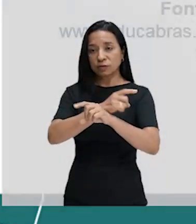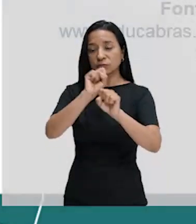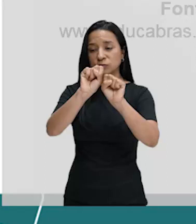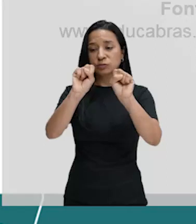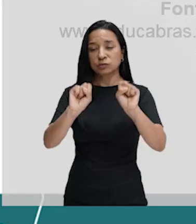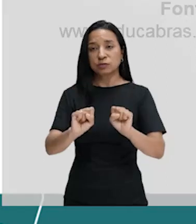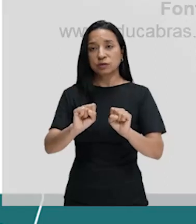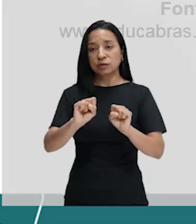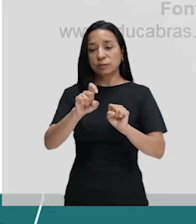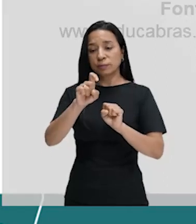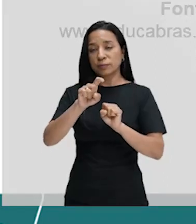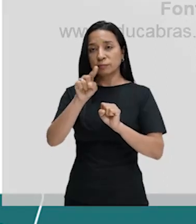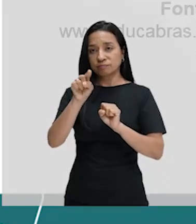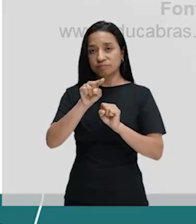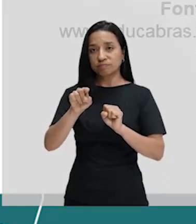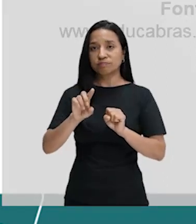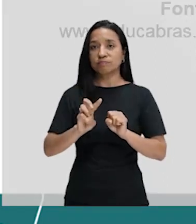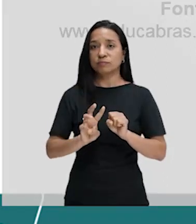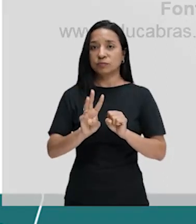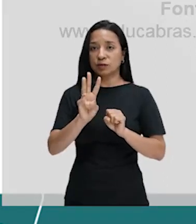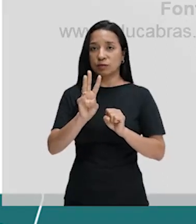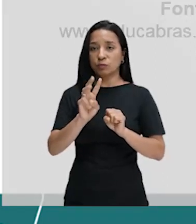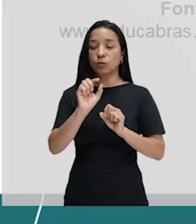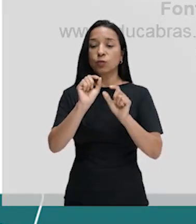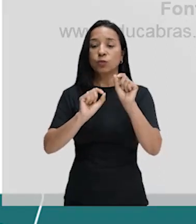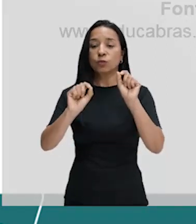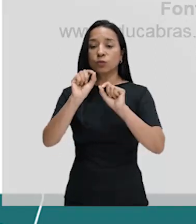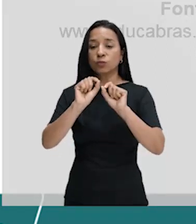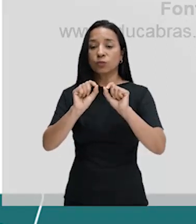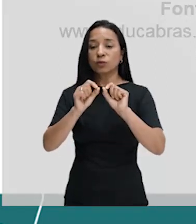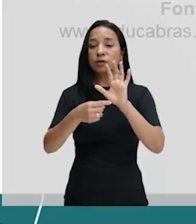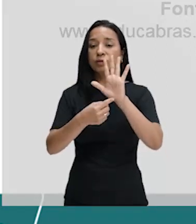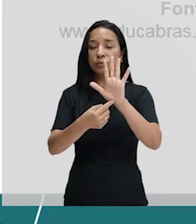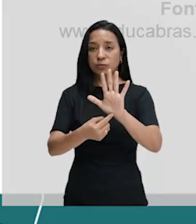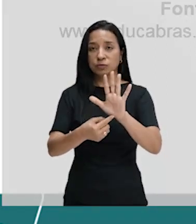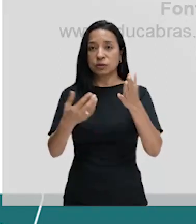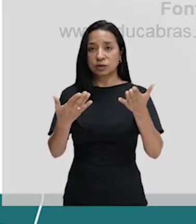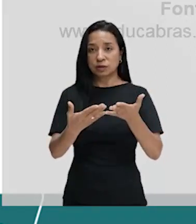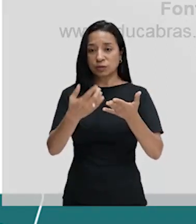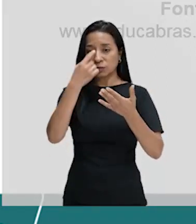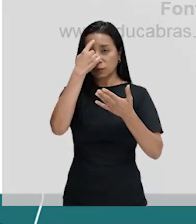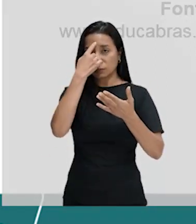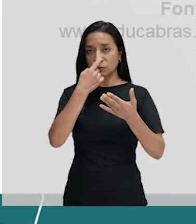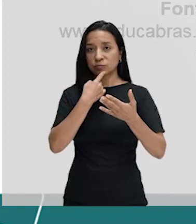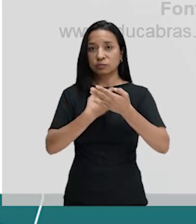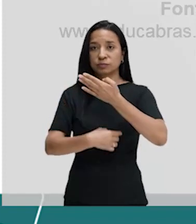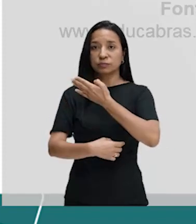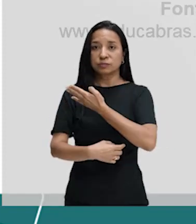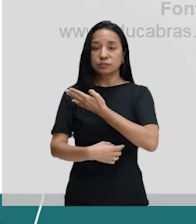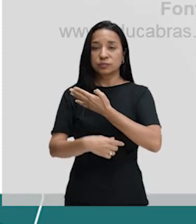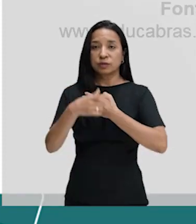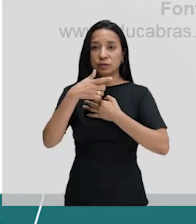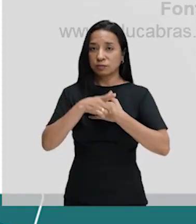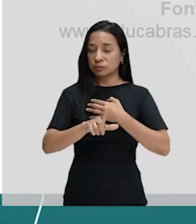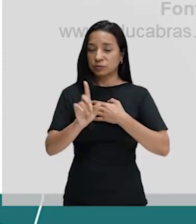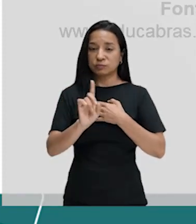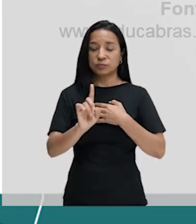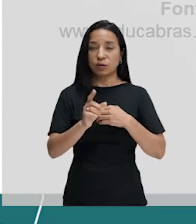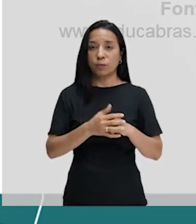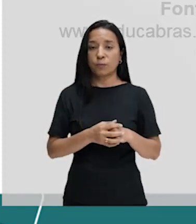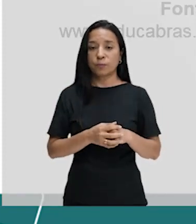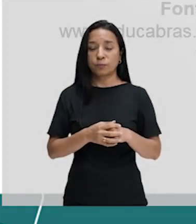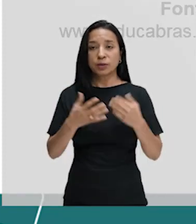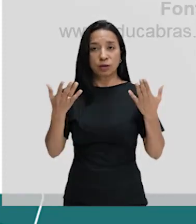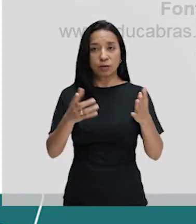bom? Então, é isso aqui que eu acabei de falar para vocês. Que aí eu não vou nem repetir, tá? Então, vamos lá aqui para